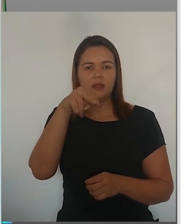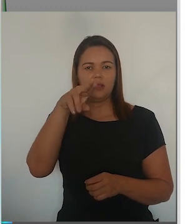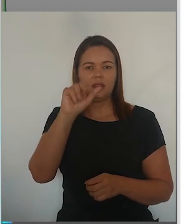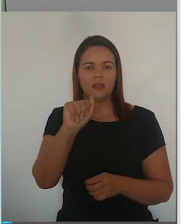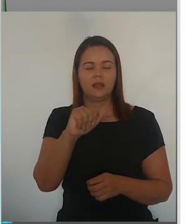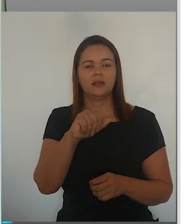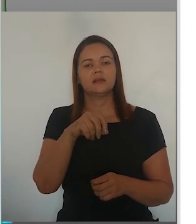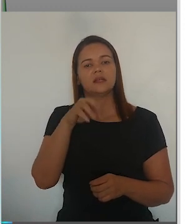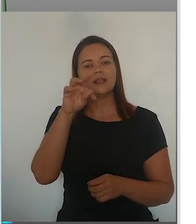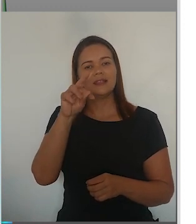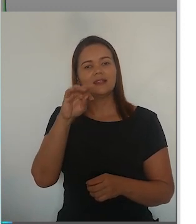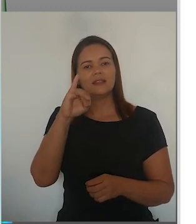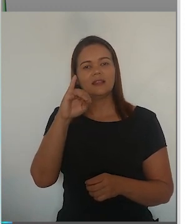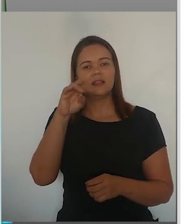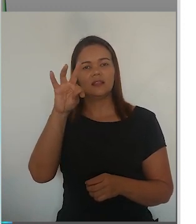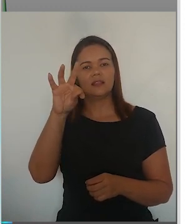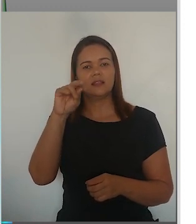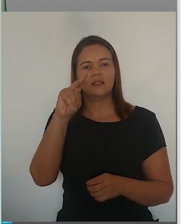e titina.